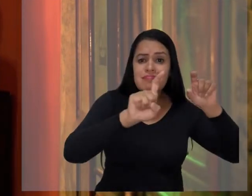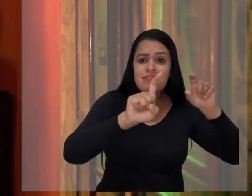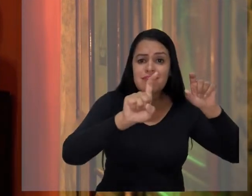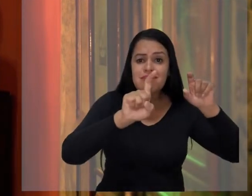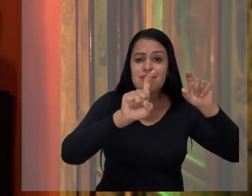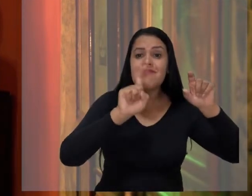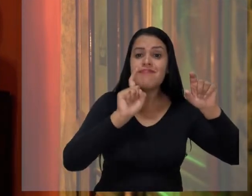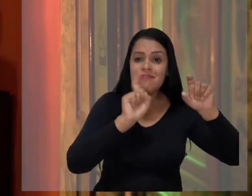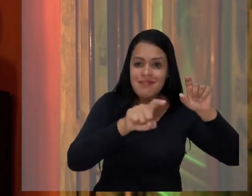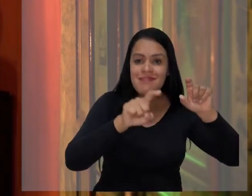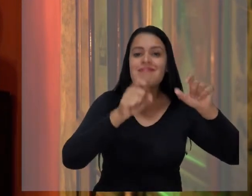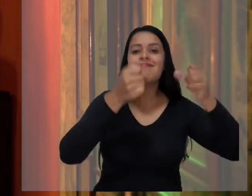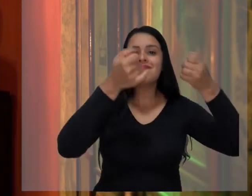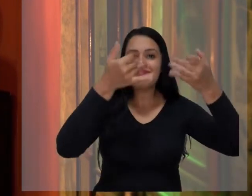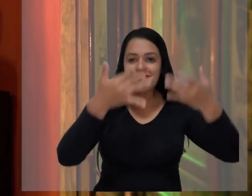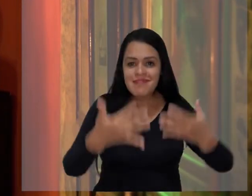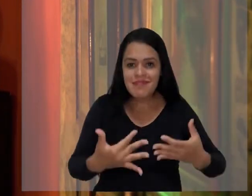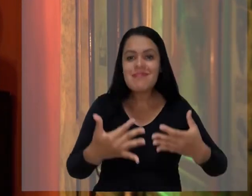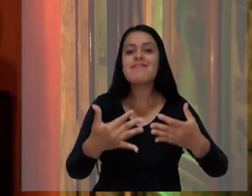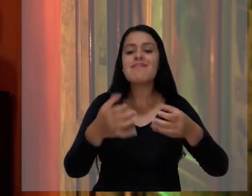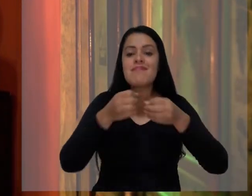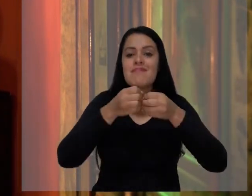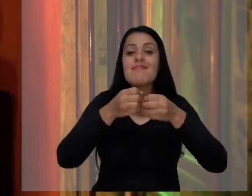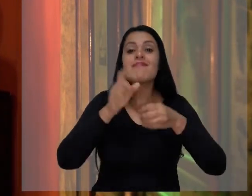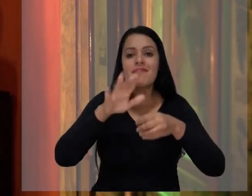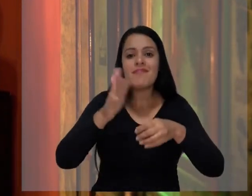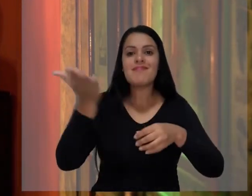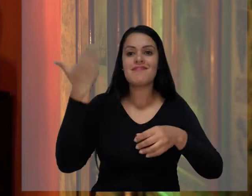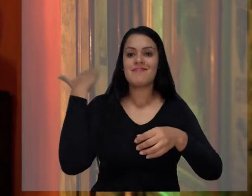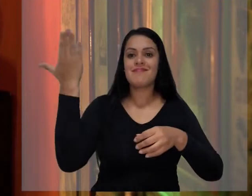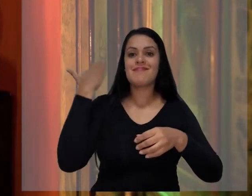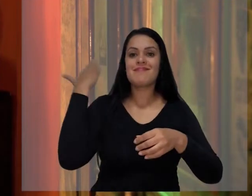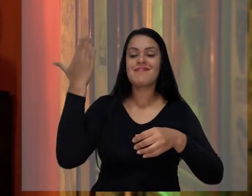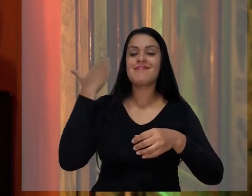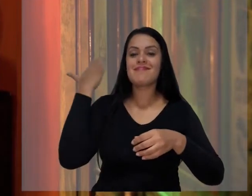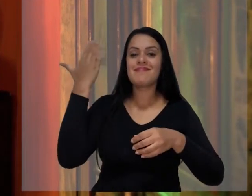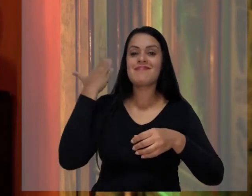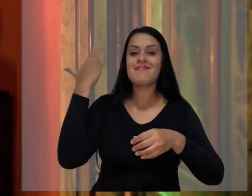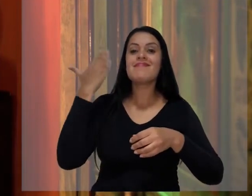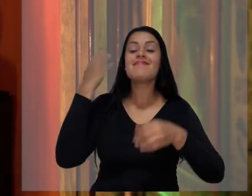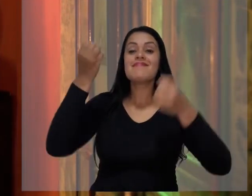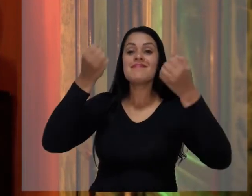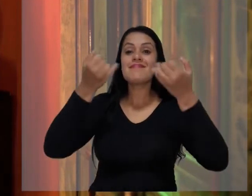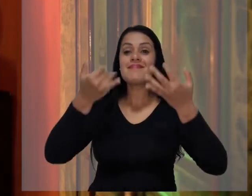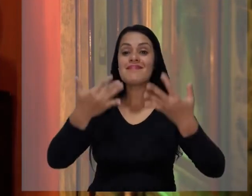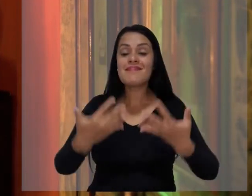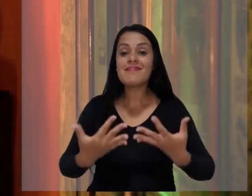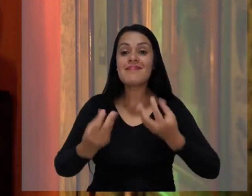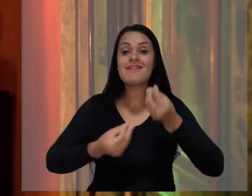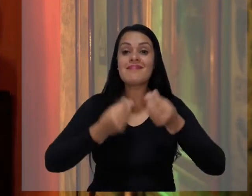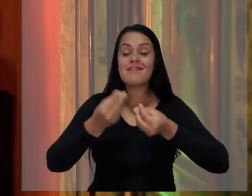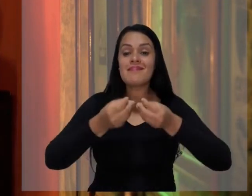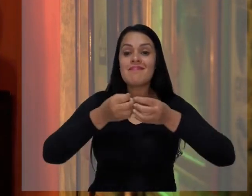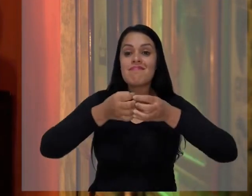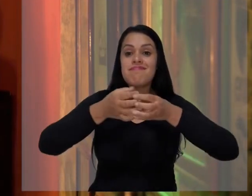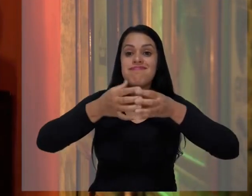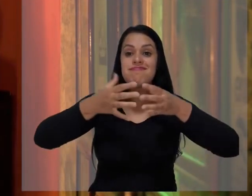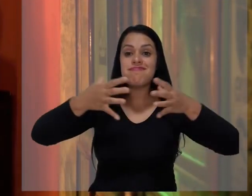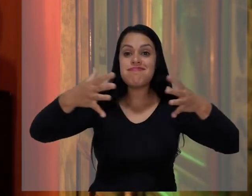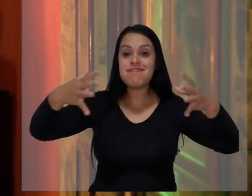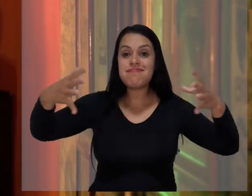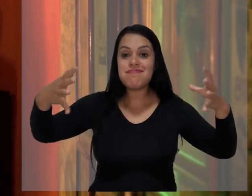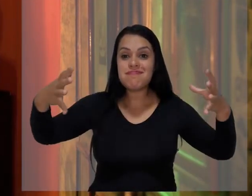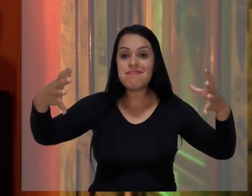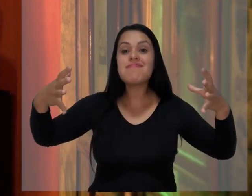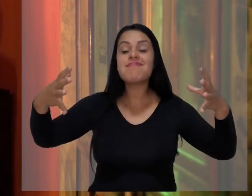link da descrição de uma coisa que eu já fiz, um programa, ensinando como faz esse fermento, que